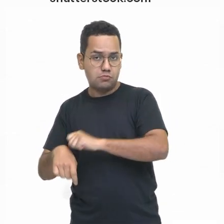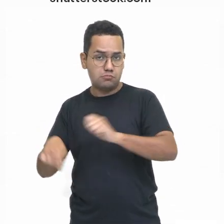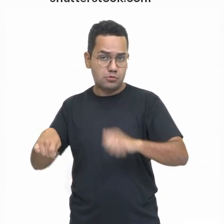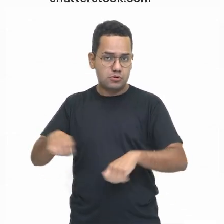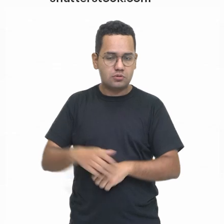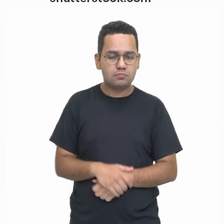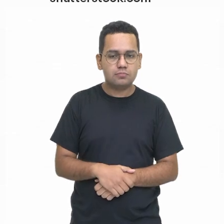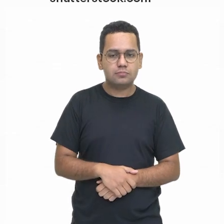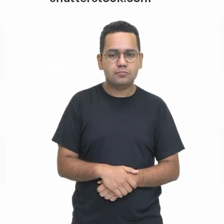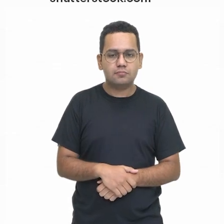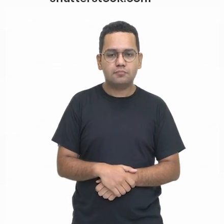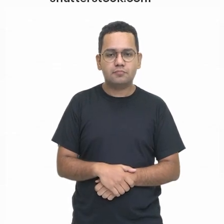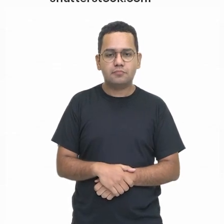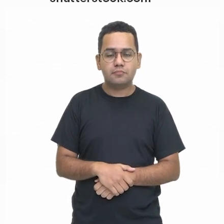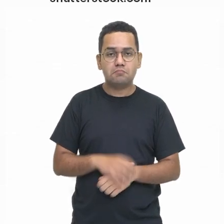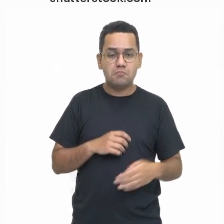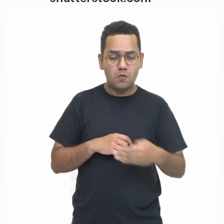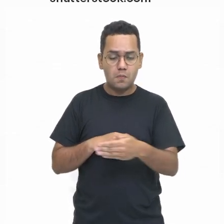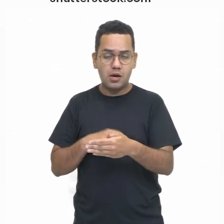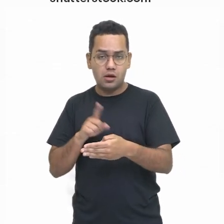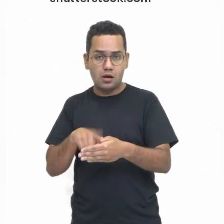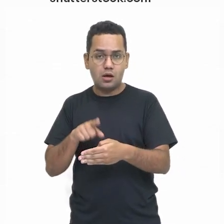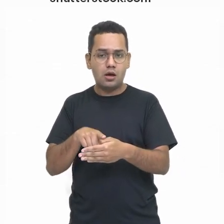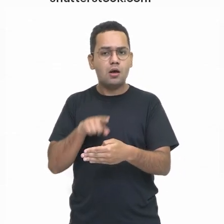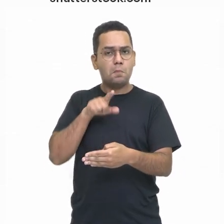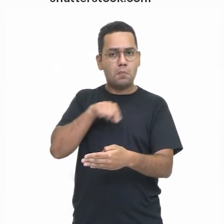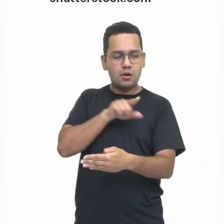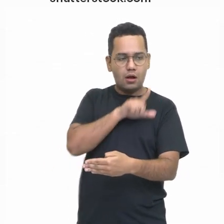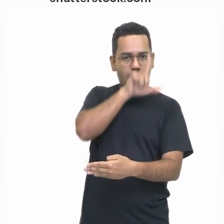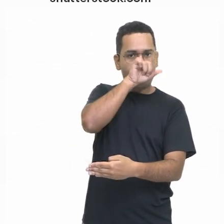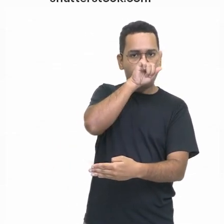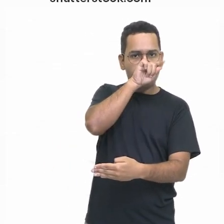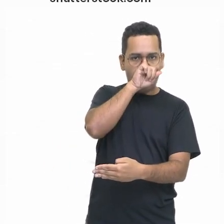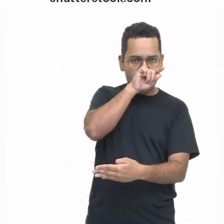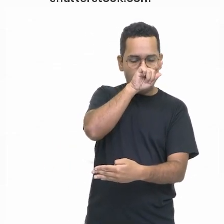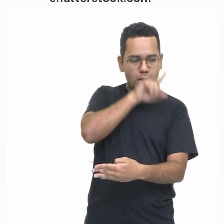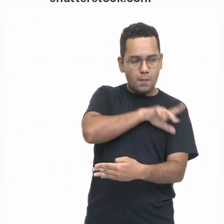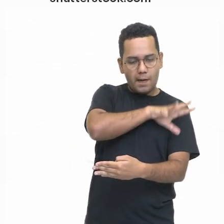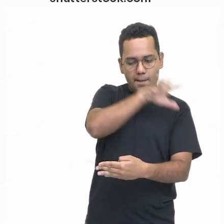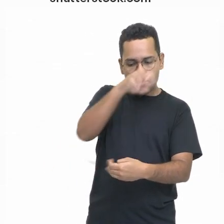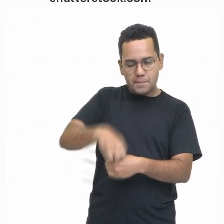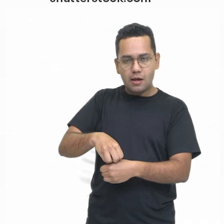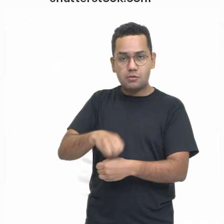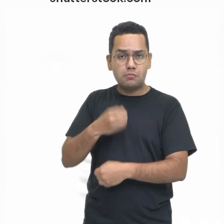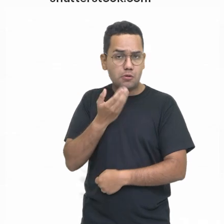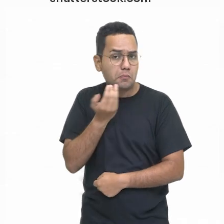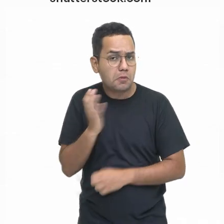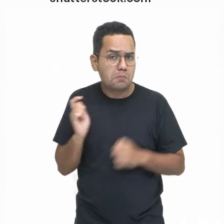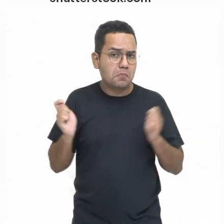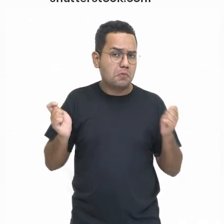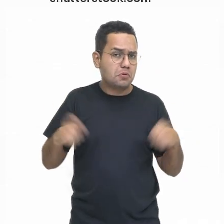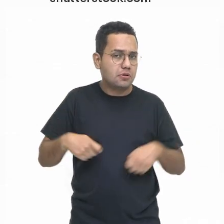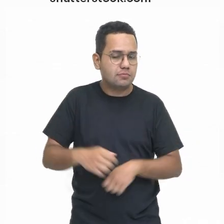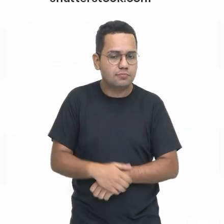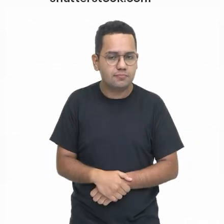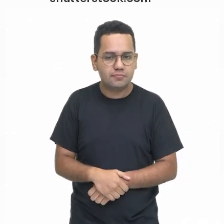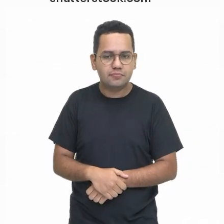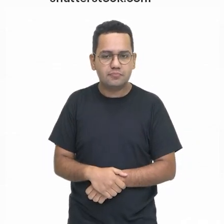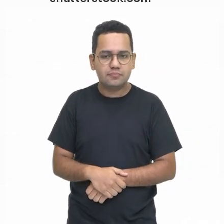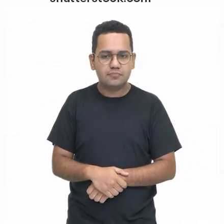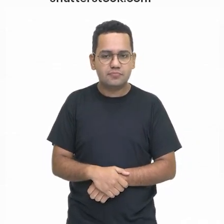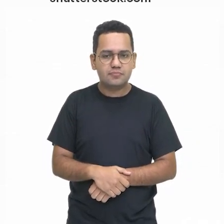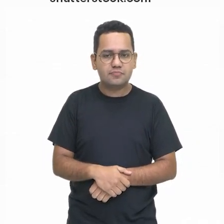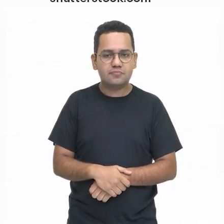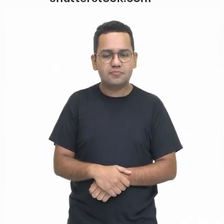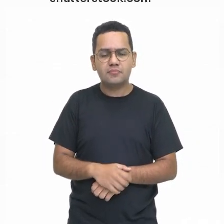peixe pode servir de alimento, né, para uma garça. Um exemplo aí, quantas vezes nós já vimos nas margens de